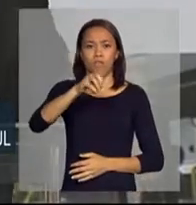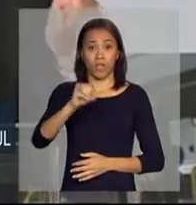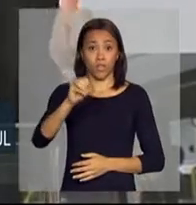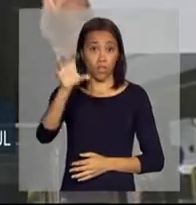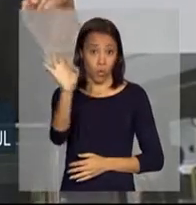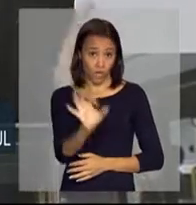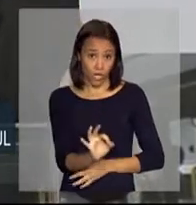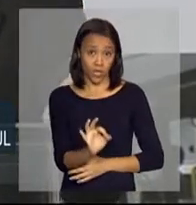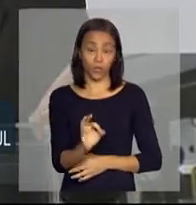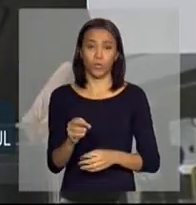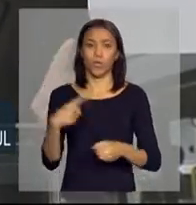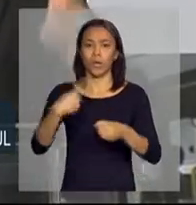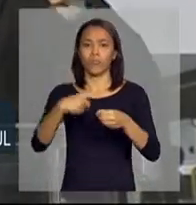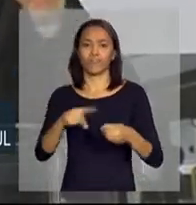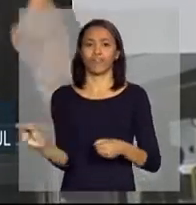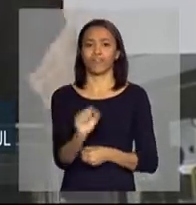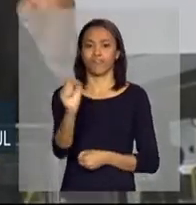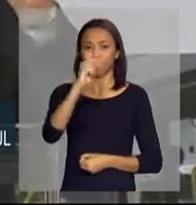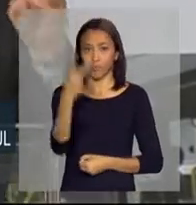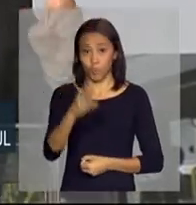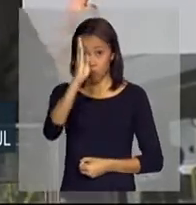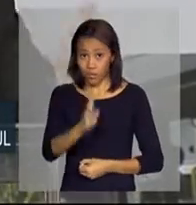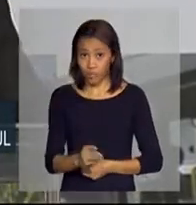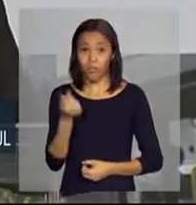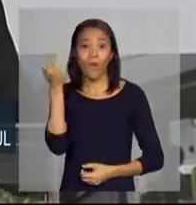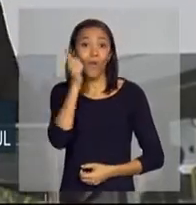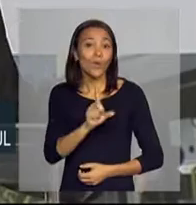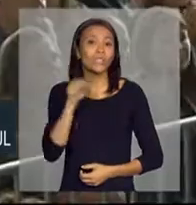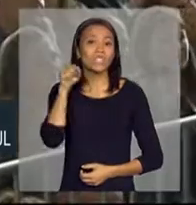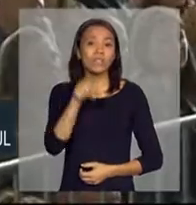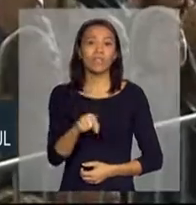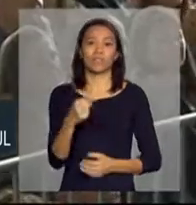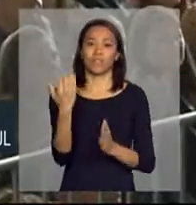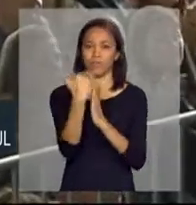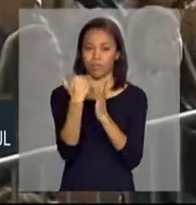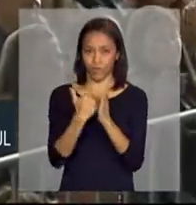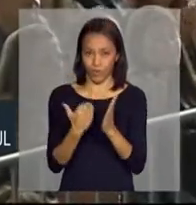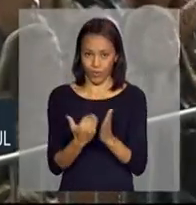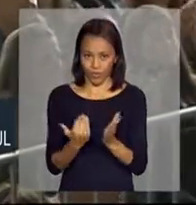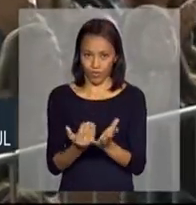dos municípios brasileiros estão sendo beneficiados com esse programa.